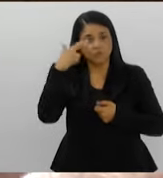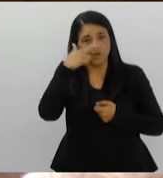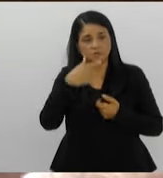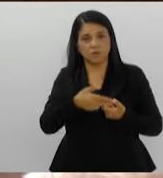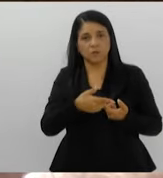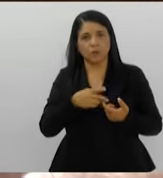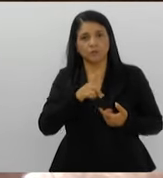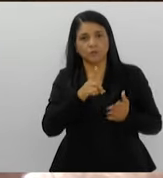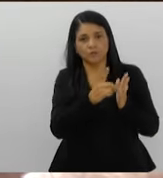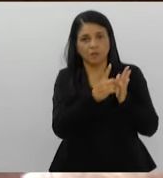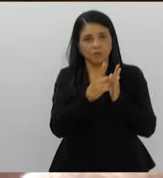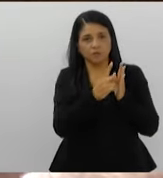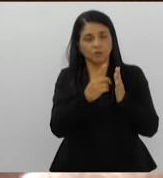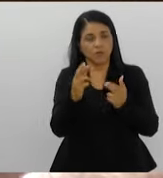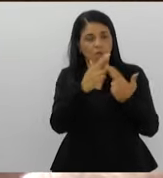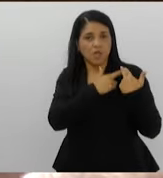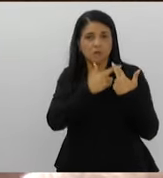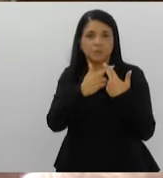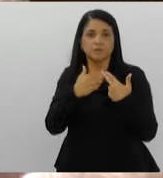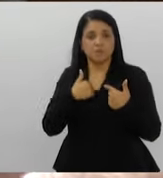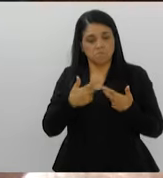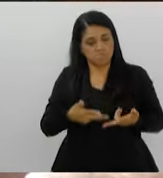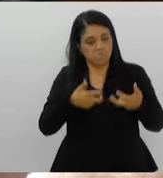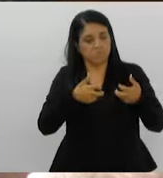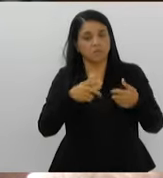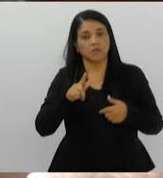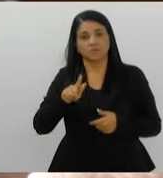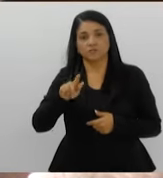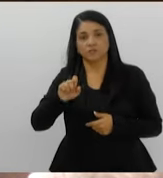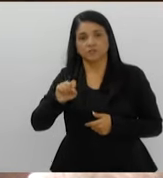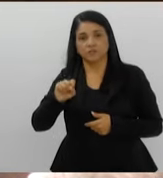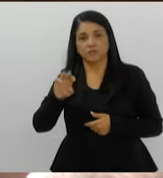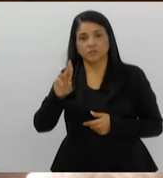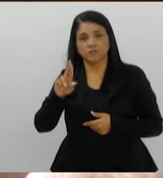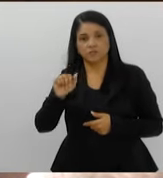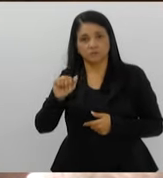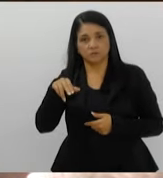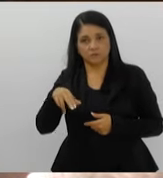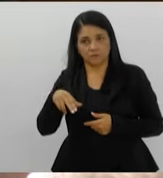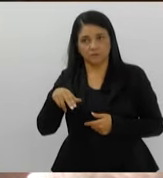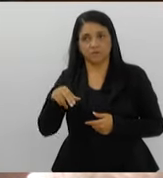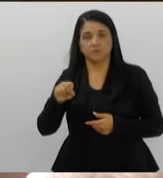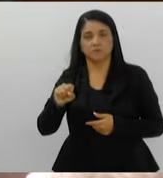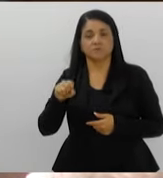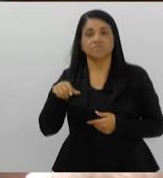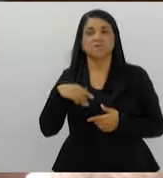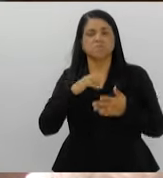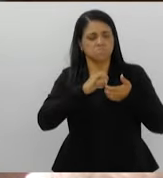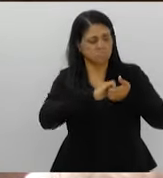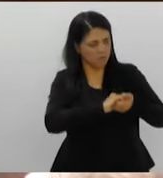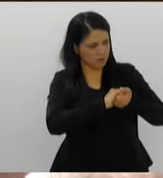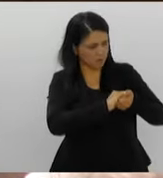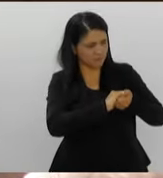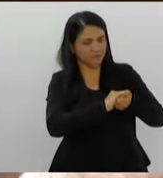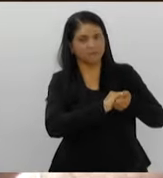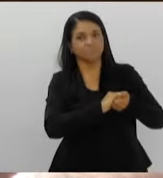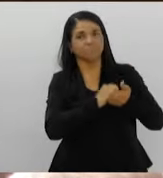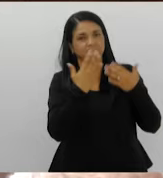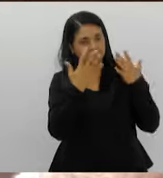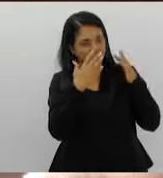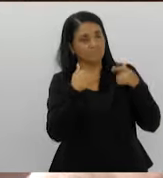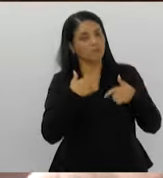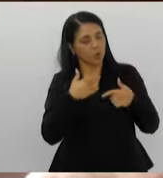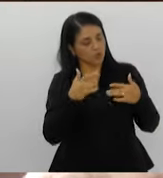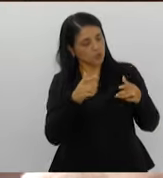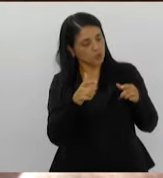é de responsabilidade, ao meu modo de ver, da Getransp. Então, termino aqui parabenizando você, meu amigo. Você pode contar